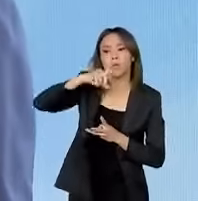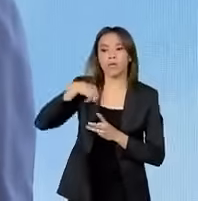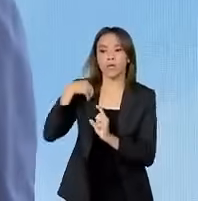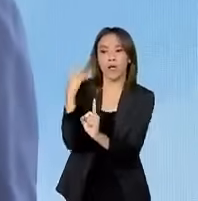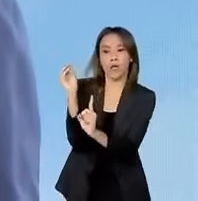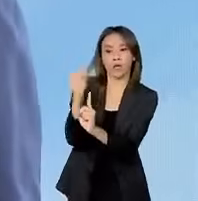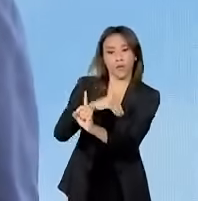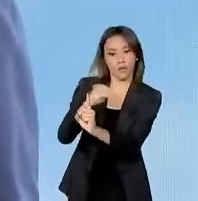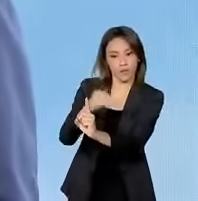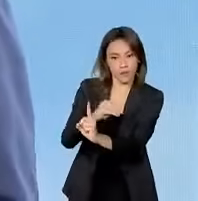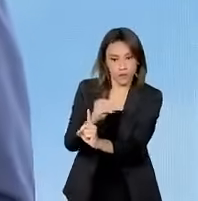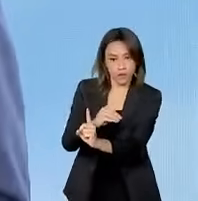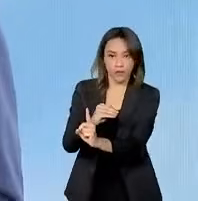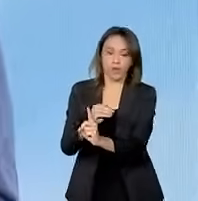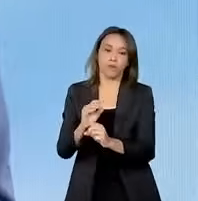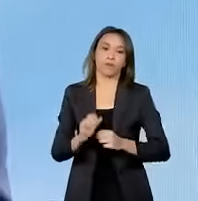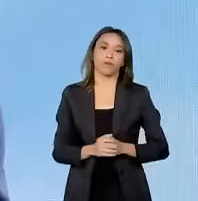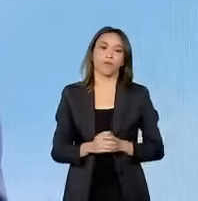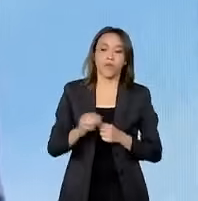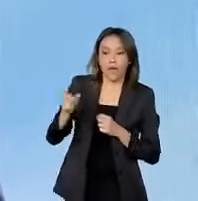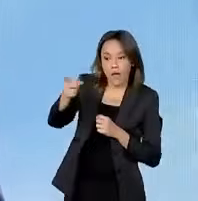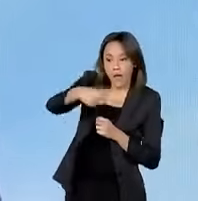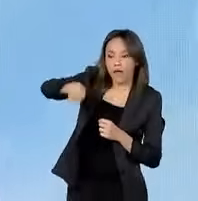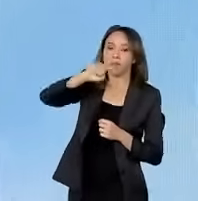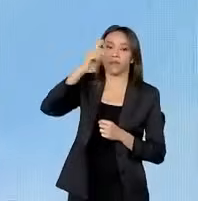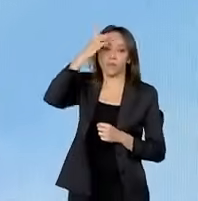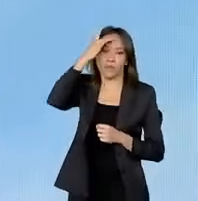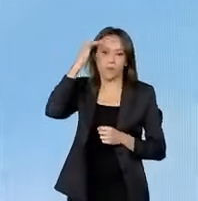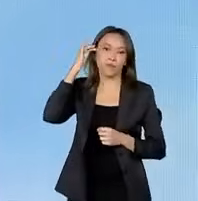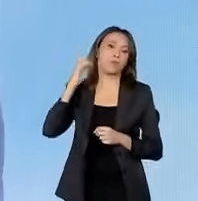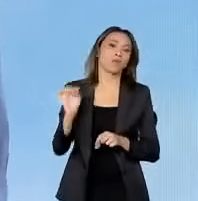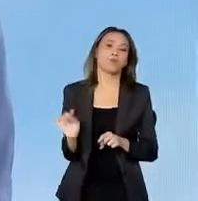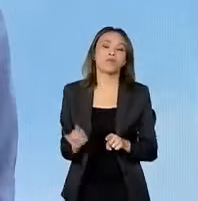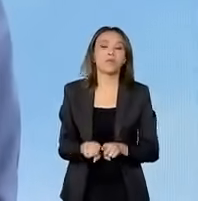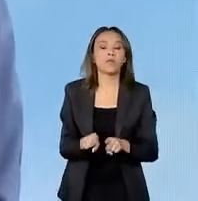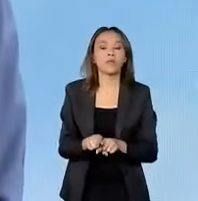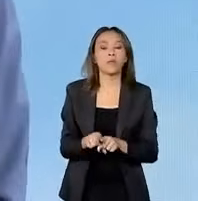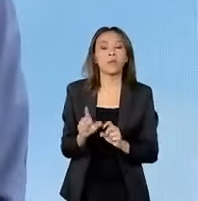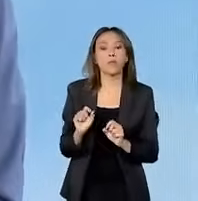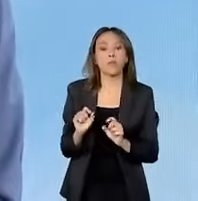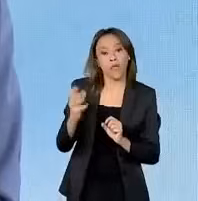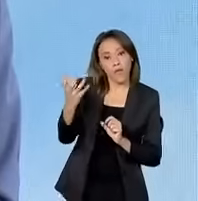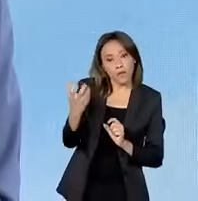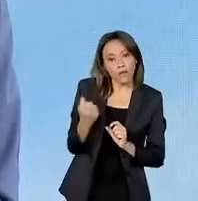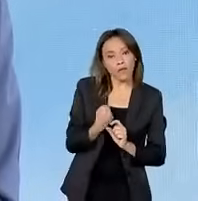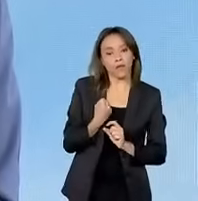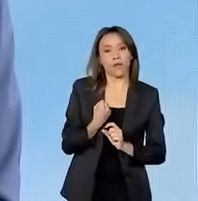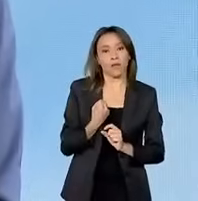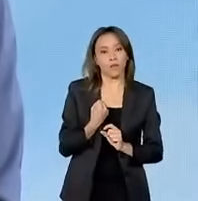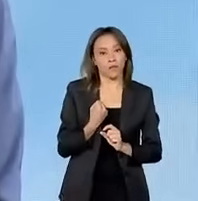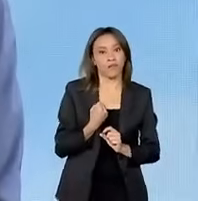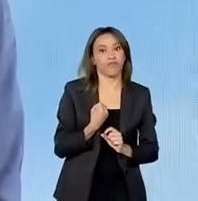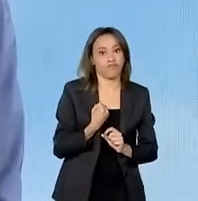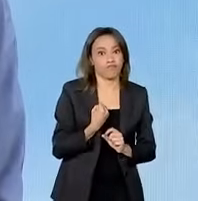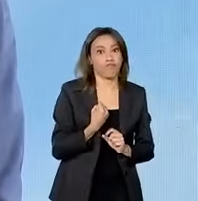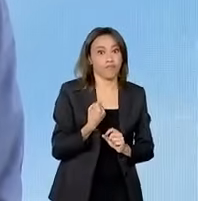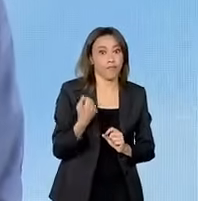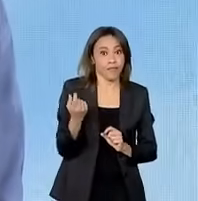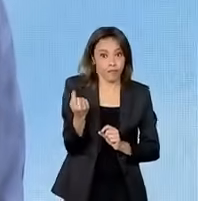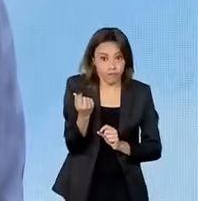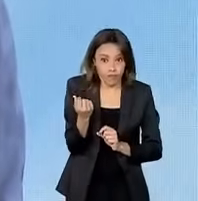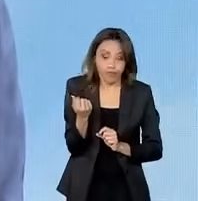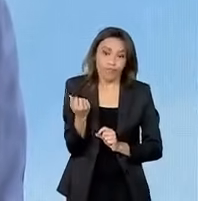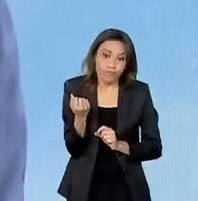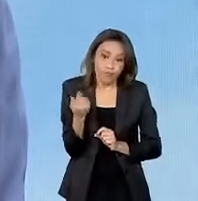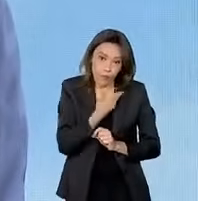vulnerabilidade. São pessoas também que recebem a gratuidade, que são vítimas de